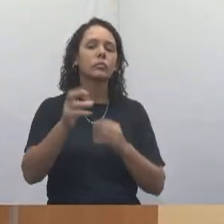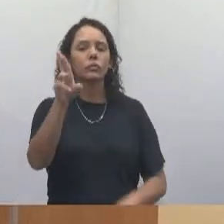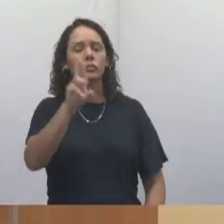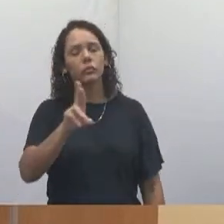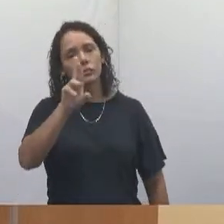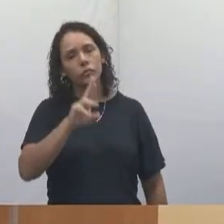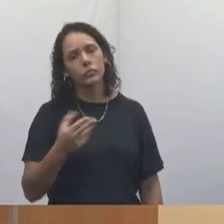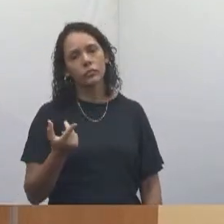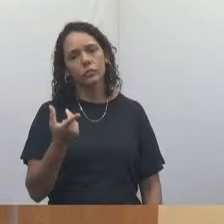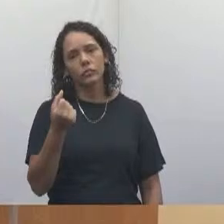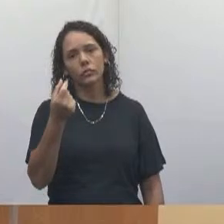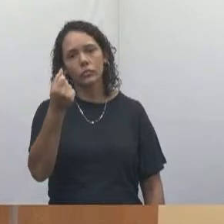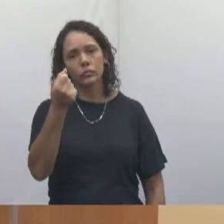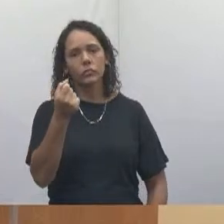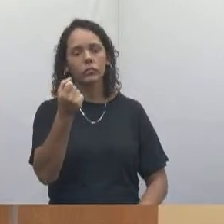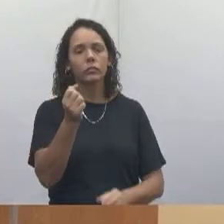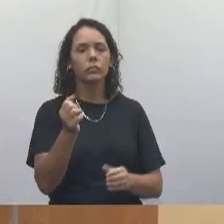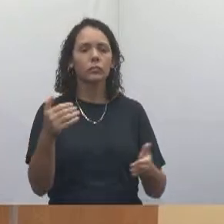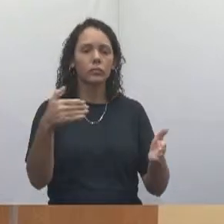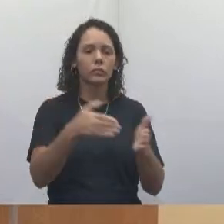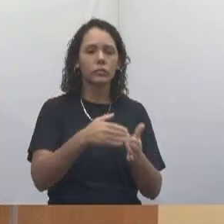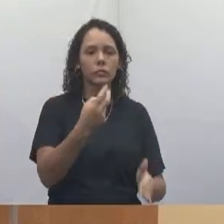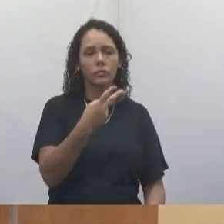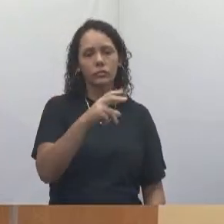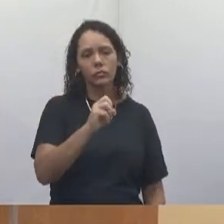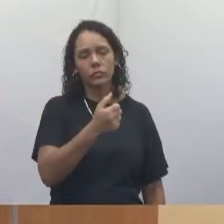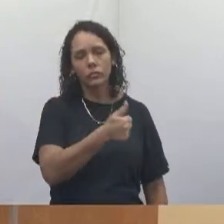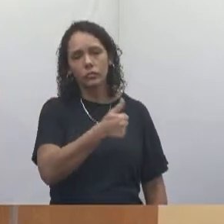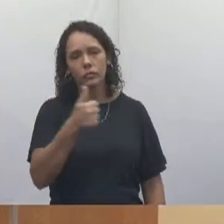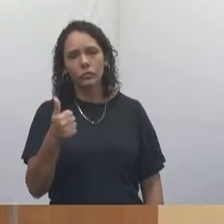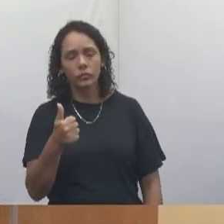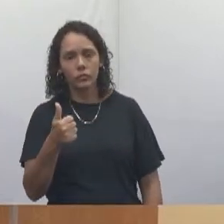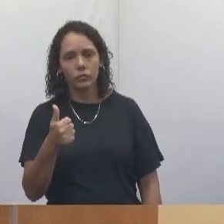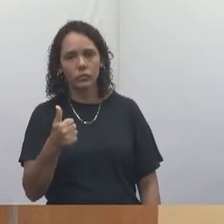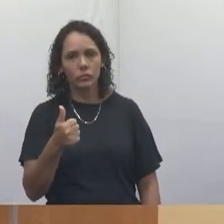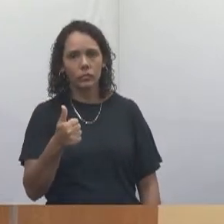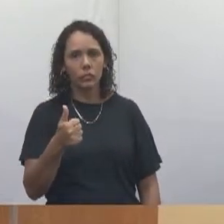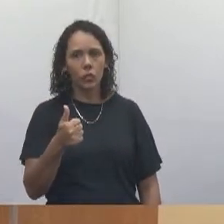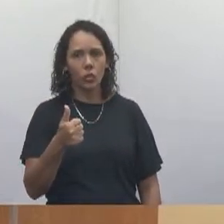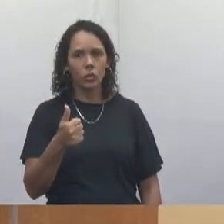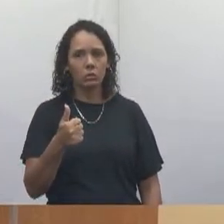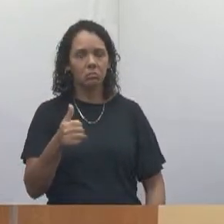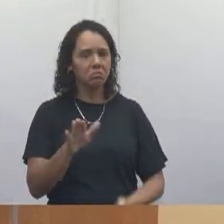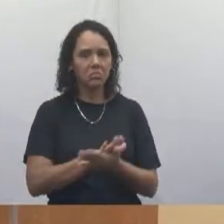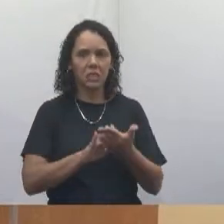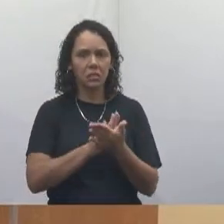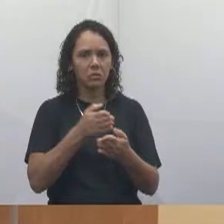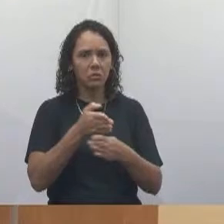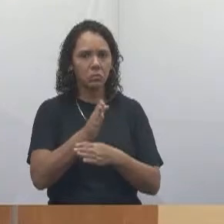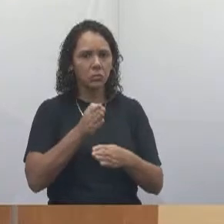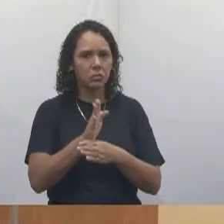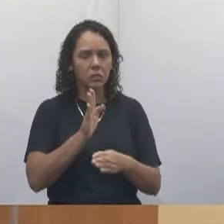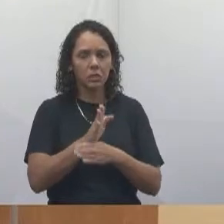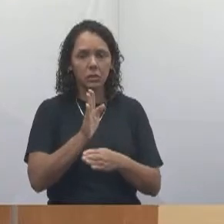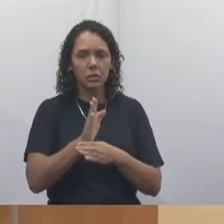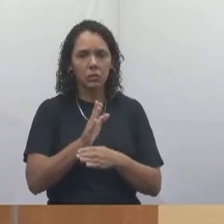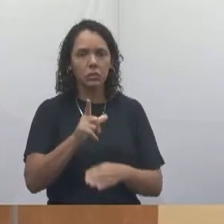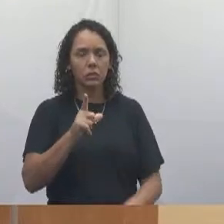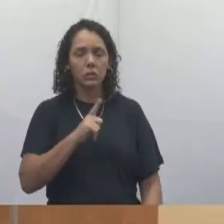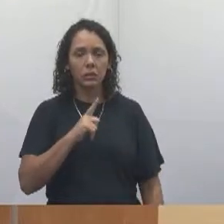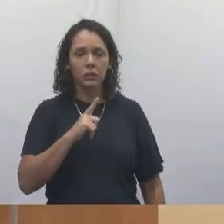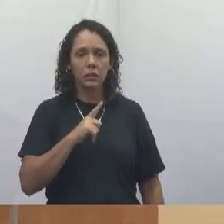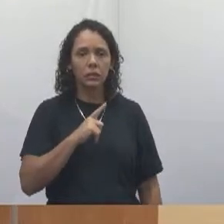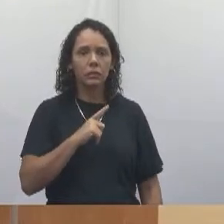né, que de 2000 até 2011, né, muitas prestações de conta não foram aprovadas aqui na cidade. Né, a gente sabe